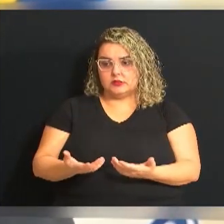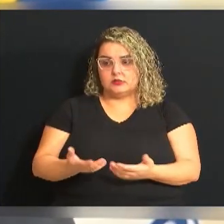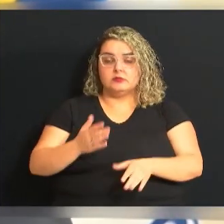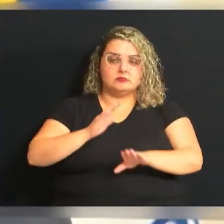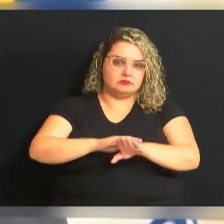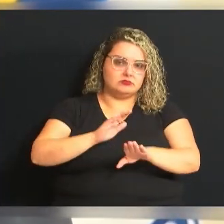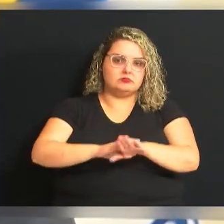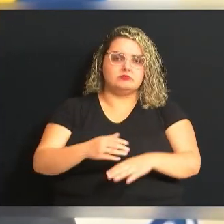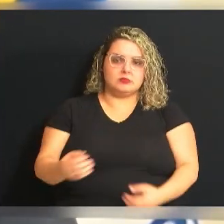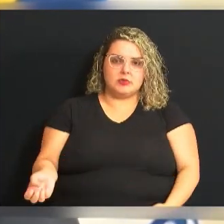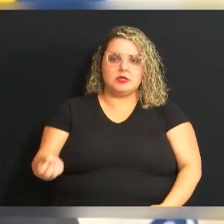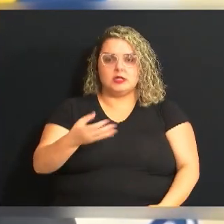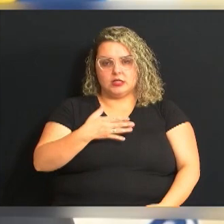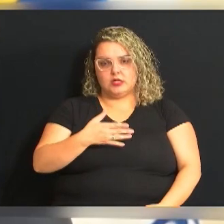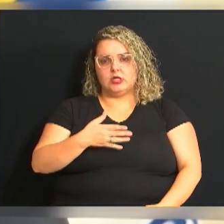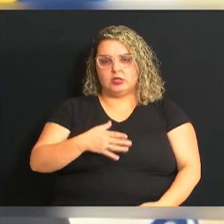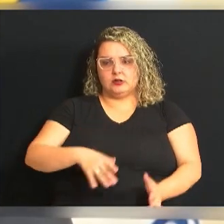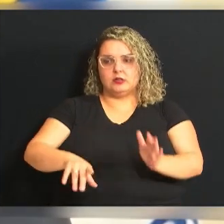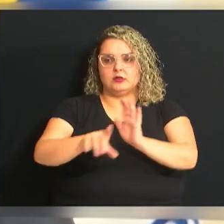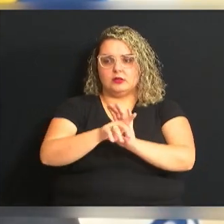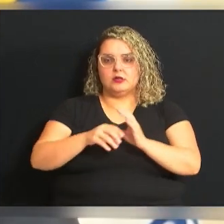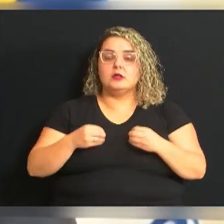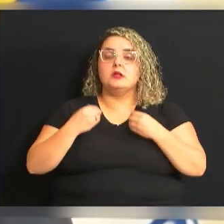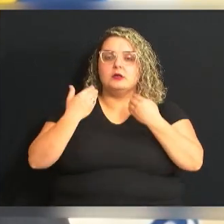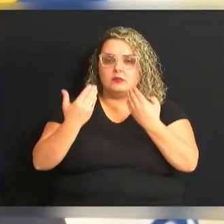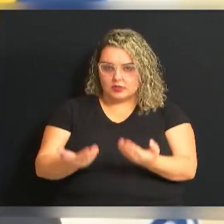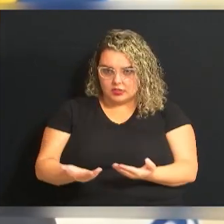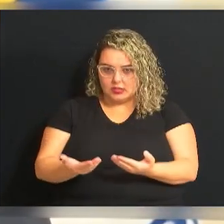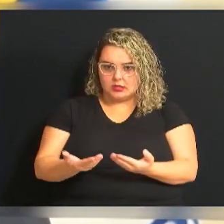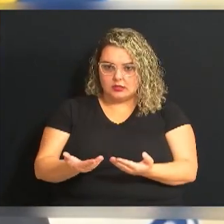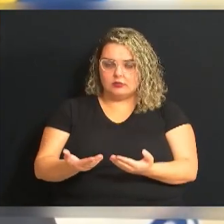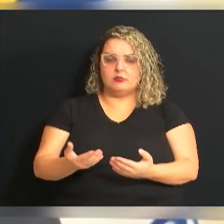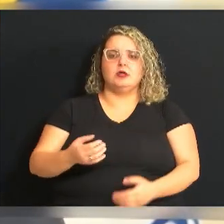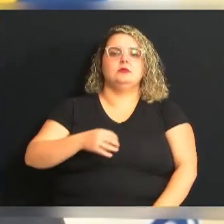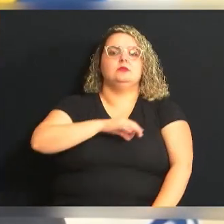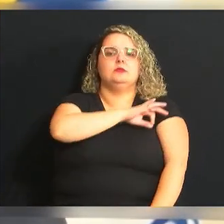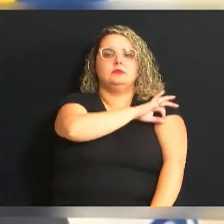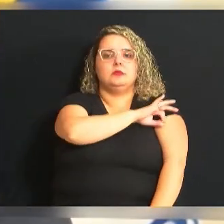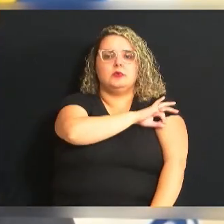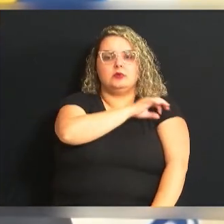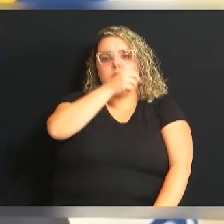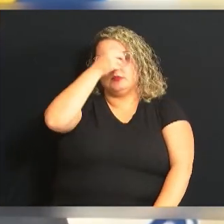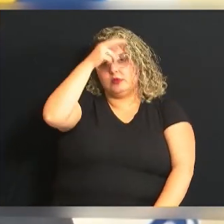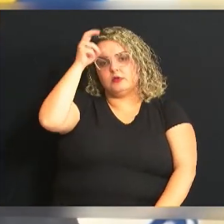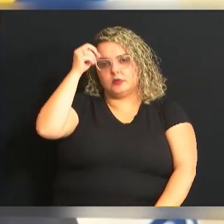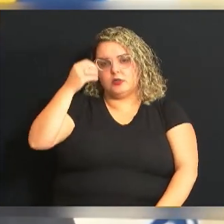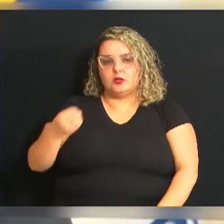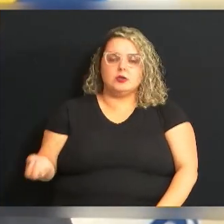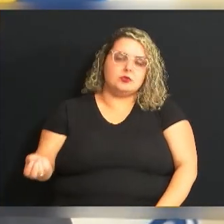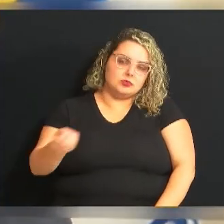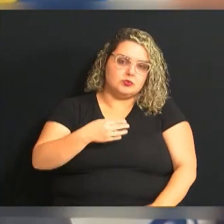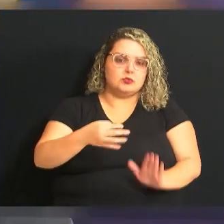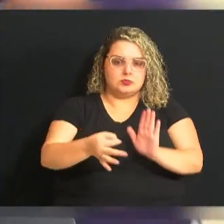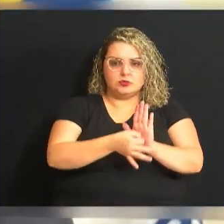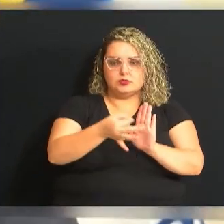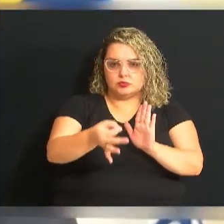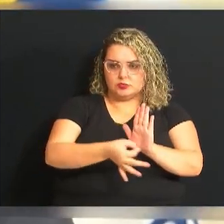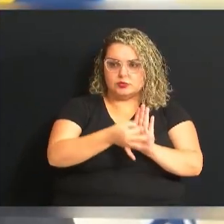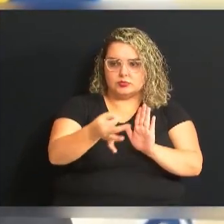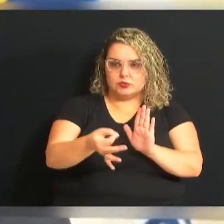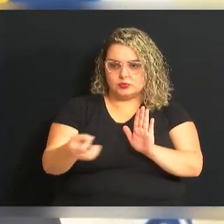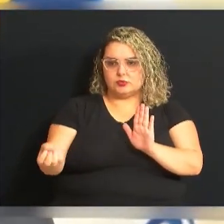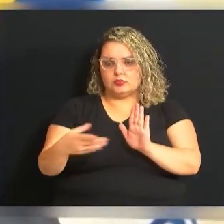olha, eu também acho que existe essa diferença, esse erro, mas a lei diz isso, a lei diz aquilo. Então, nós